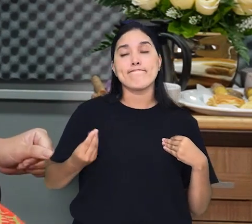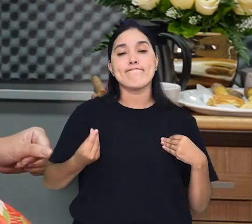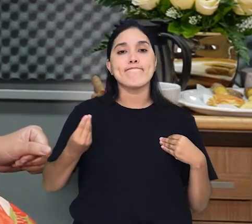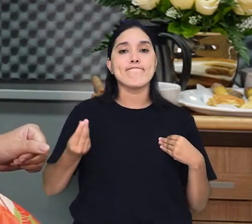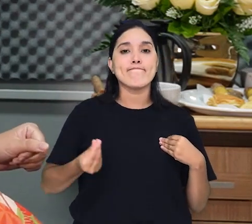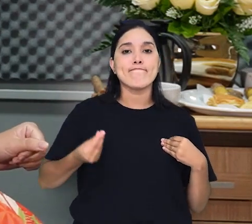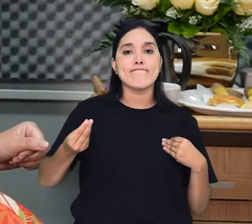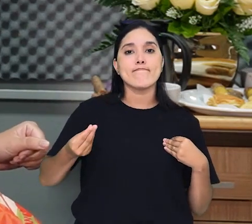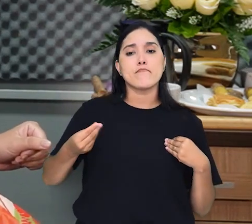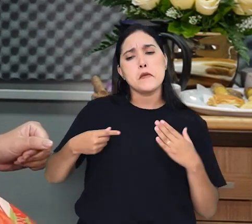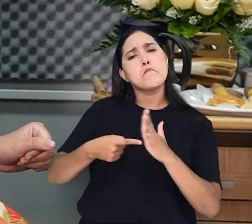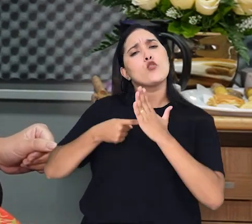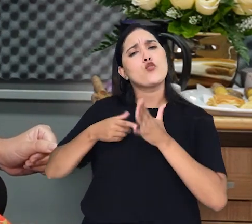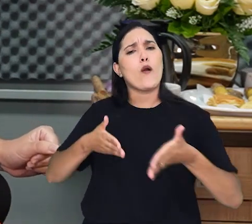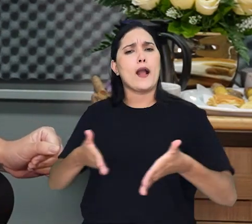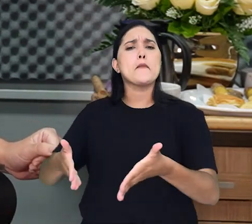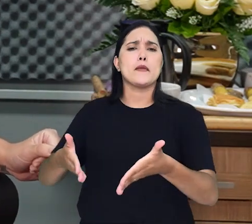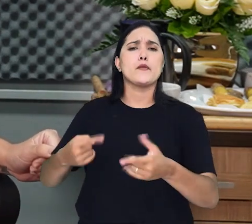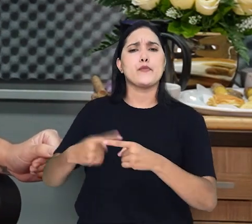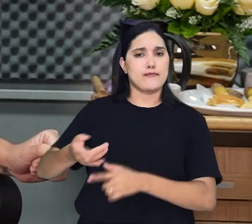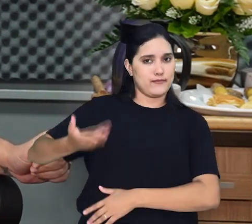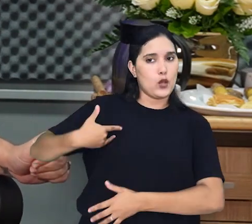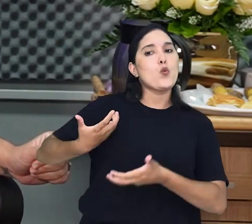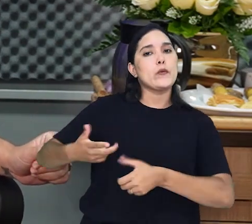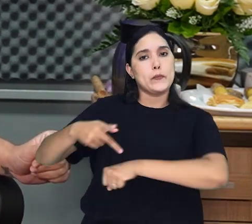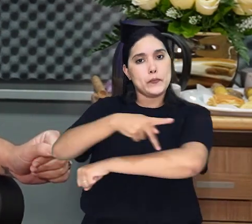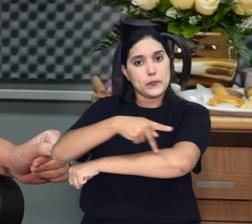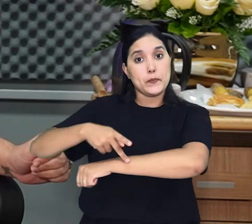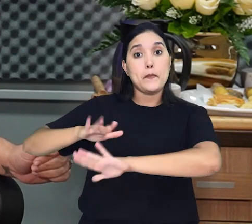E a Libras, ela me deu assim